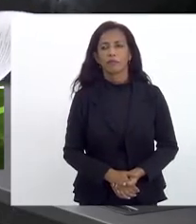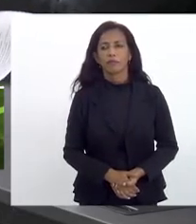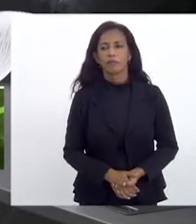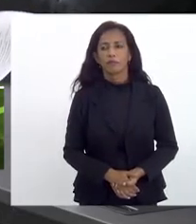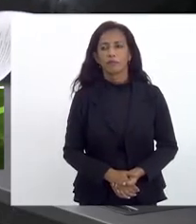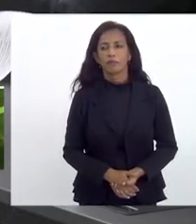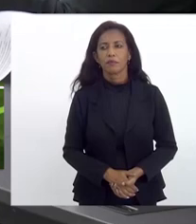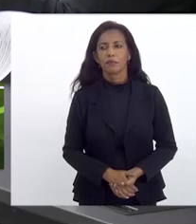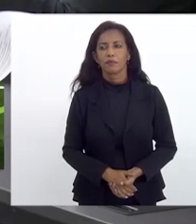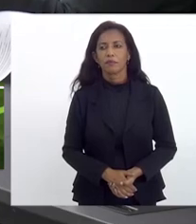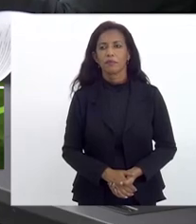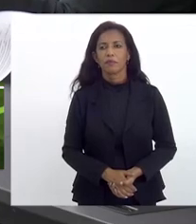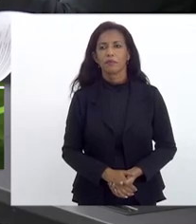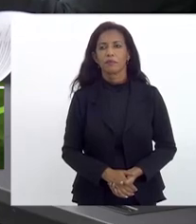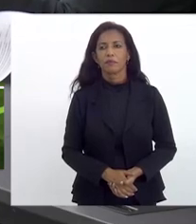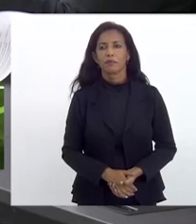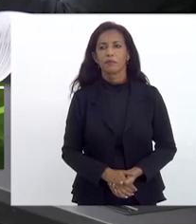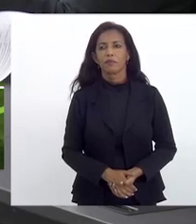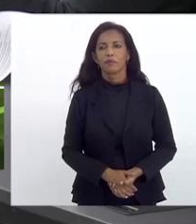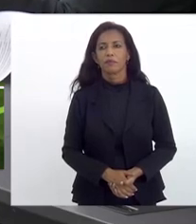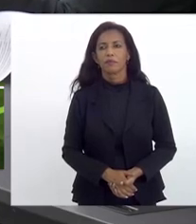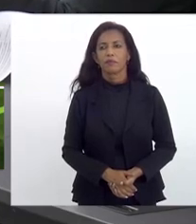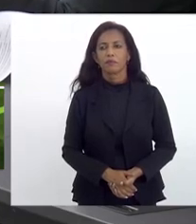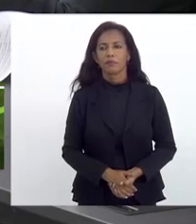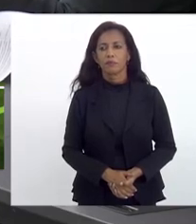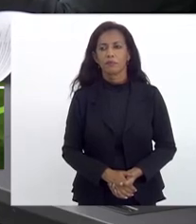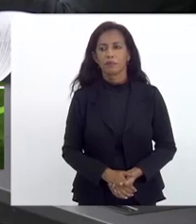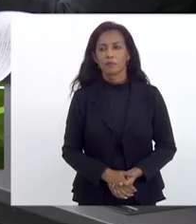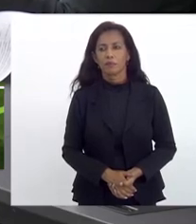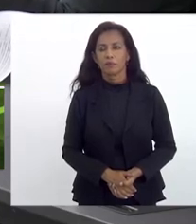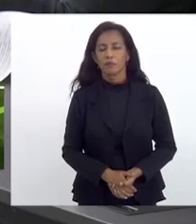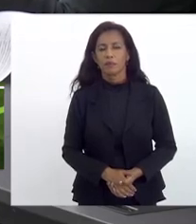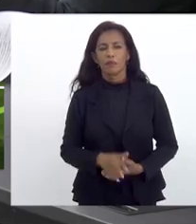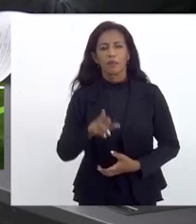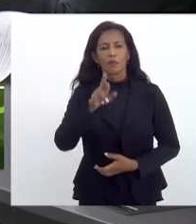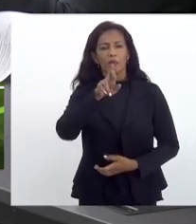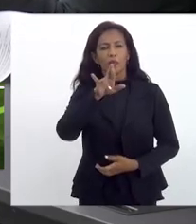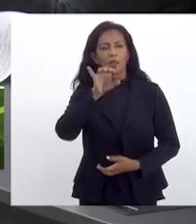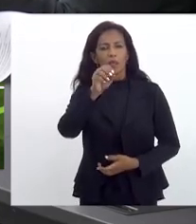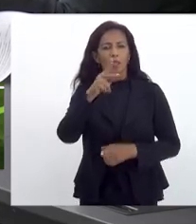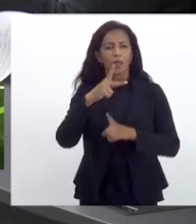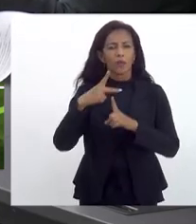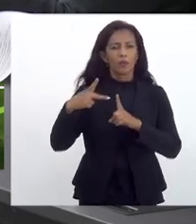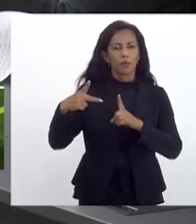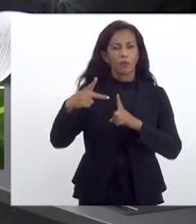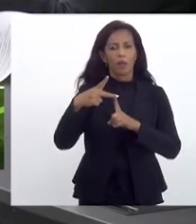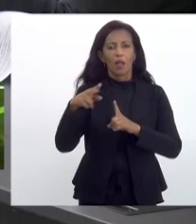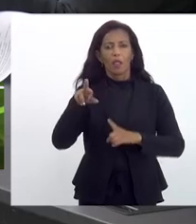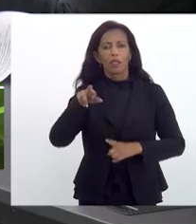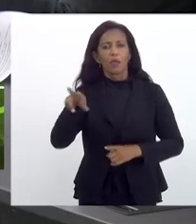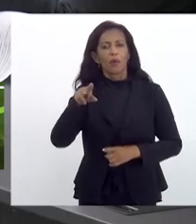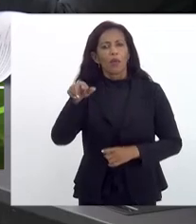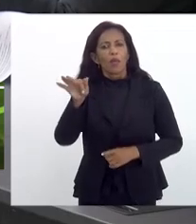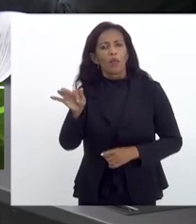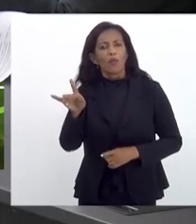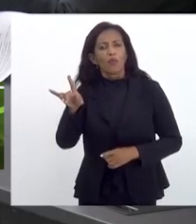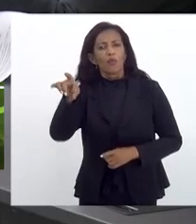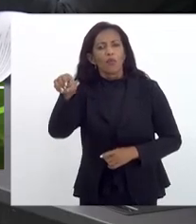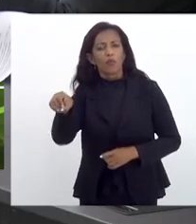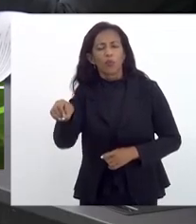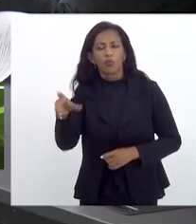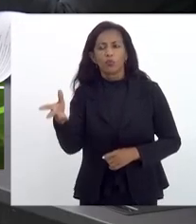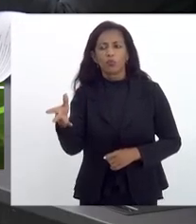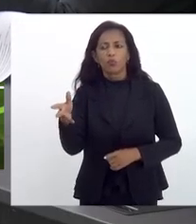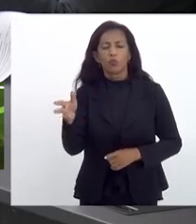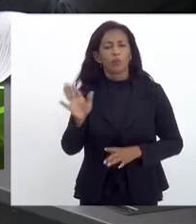o Rio de Previdência não é um fundo. O Rio de Previdência é uma autarquia. Se ele fosse fundo, se a gente tivesse sido criado